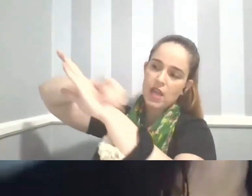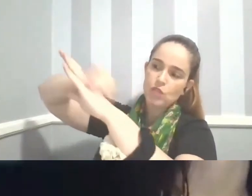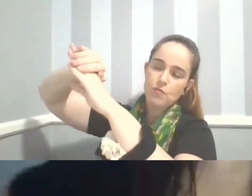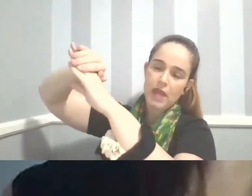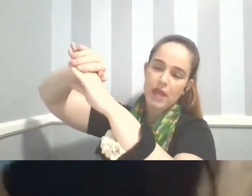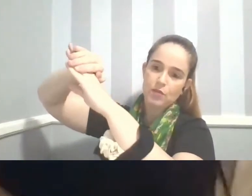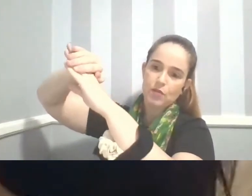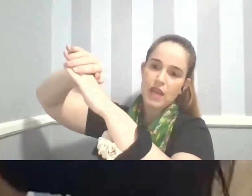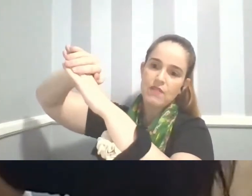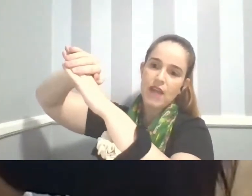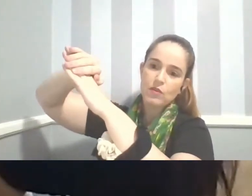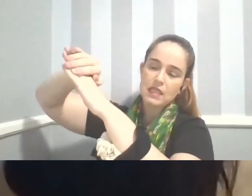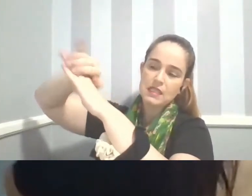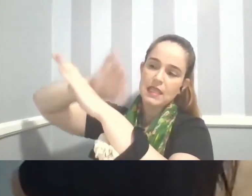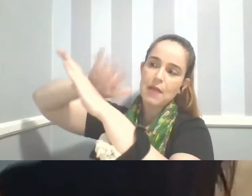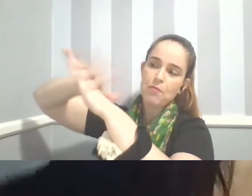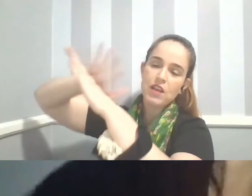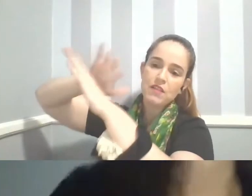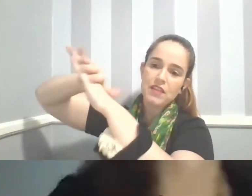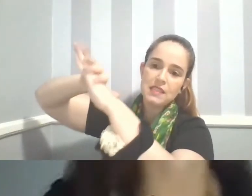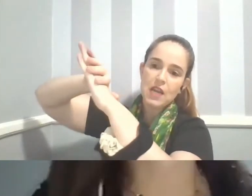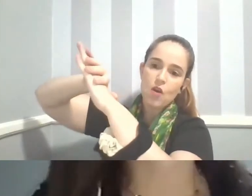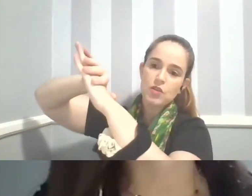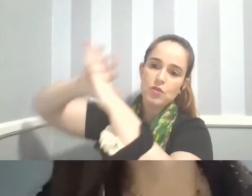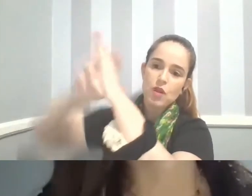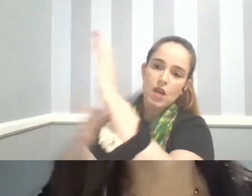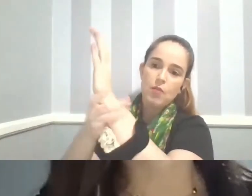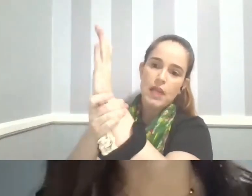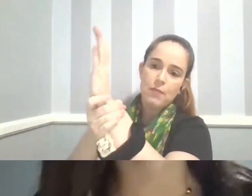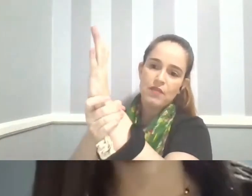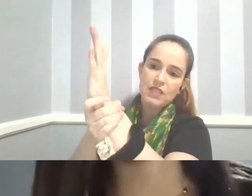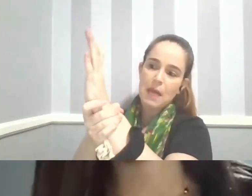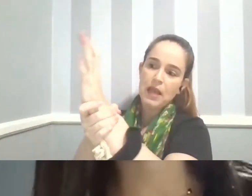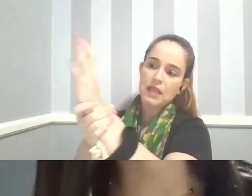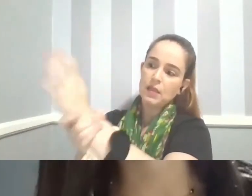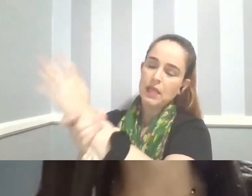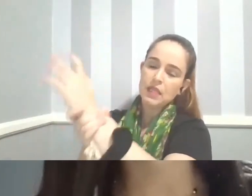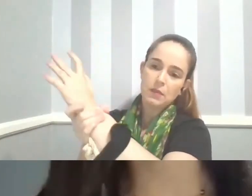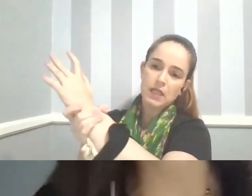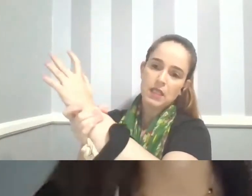o resto do membro, o que vai acontecer? Daqui a pouco ele vai ficar cianótico. Por quê? Porque você